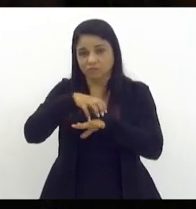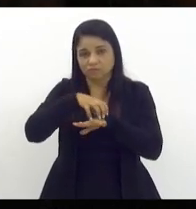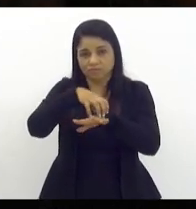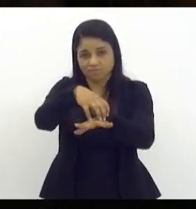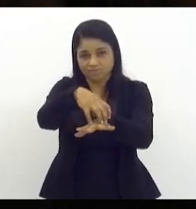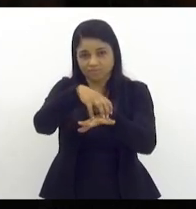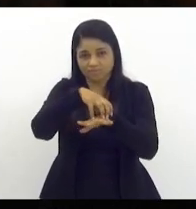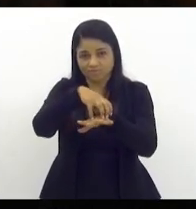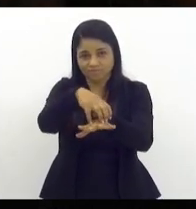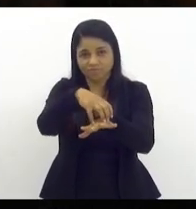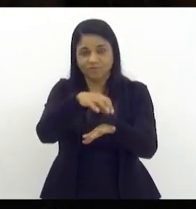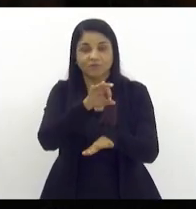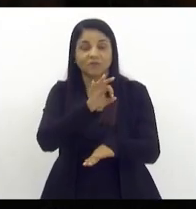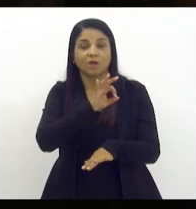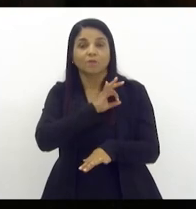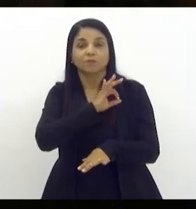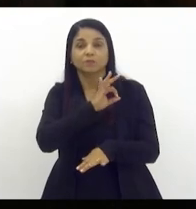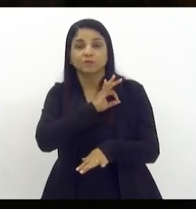Esta lei